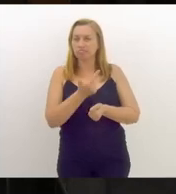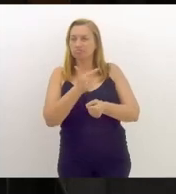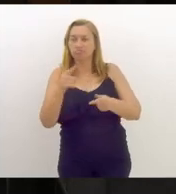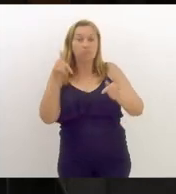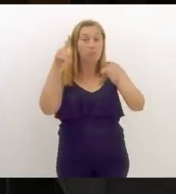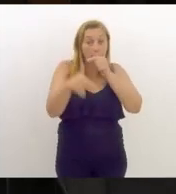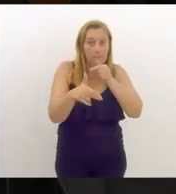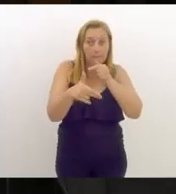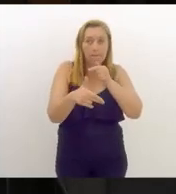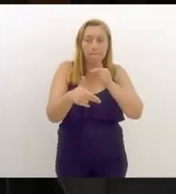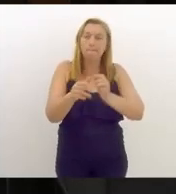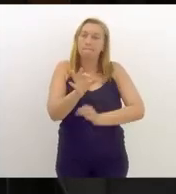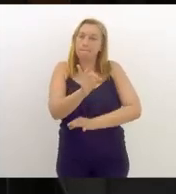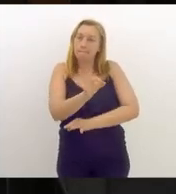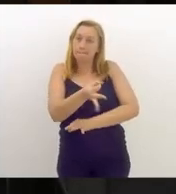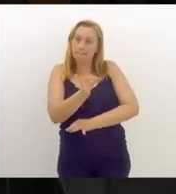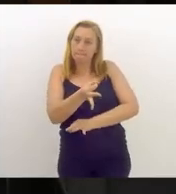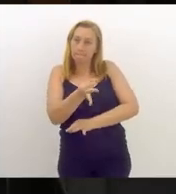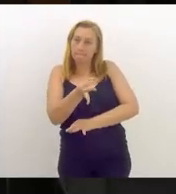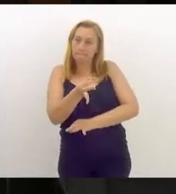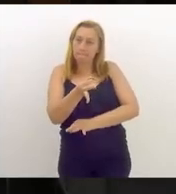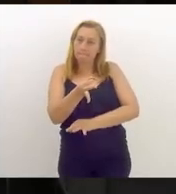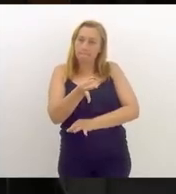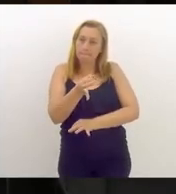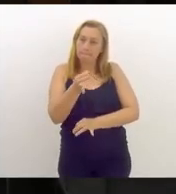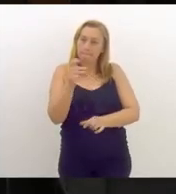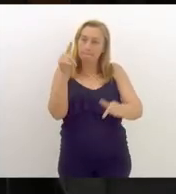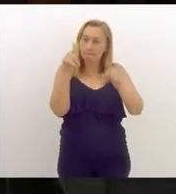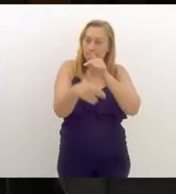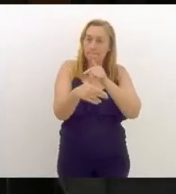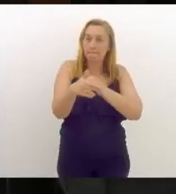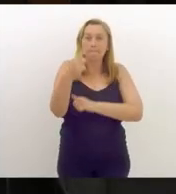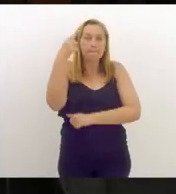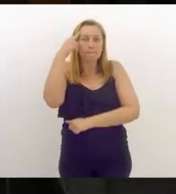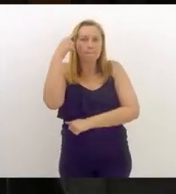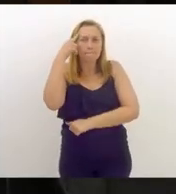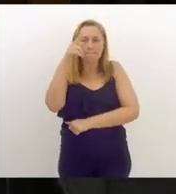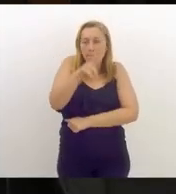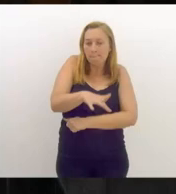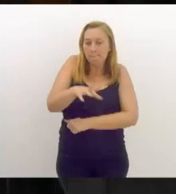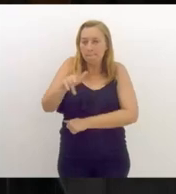Óbvio sensor é só para aqueles que pensam diferente